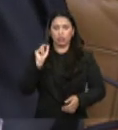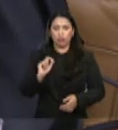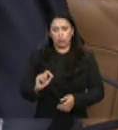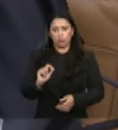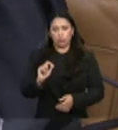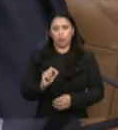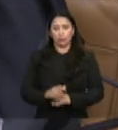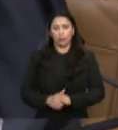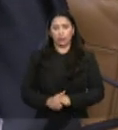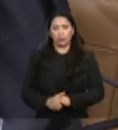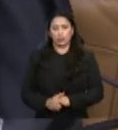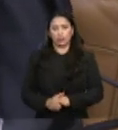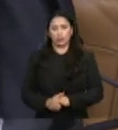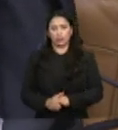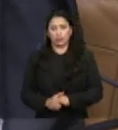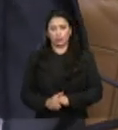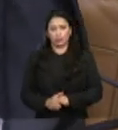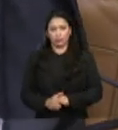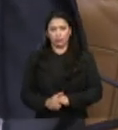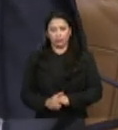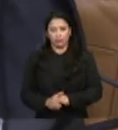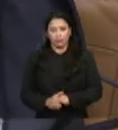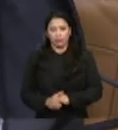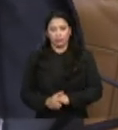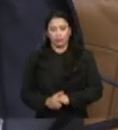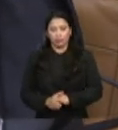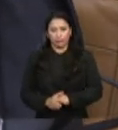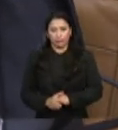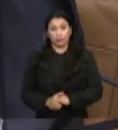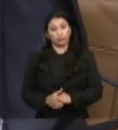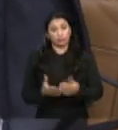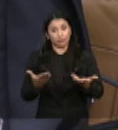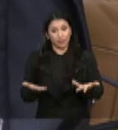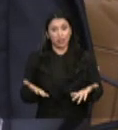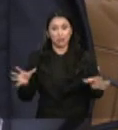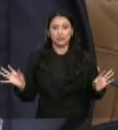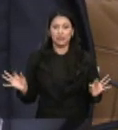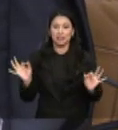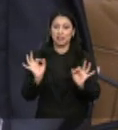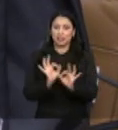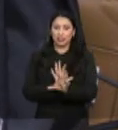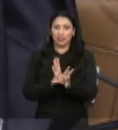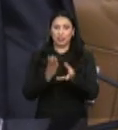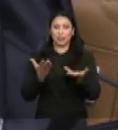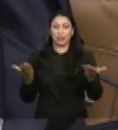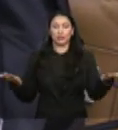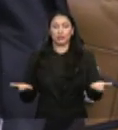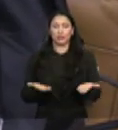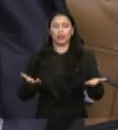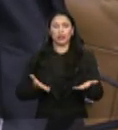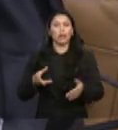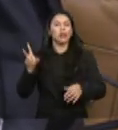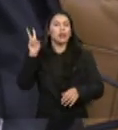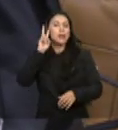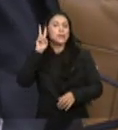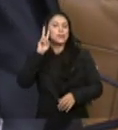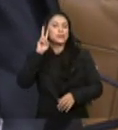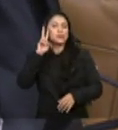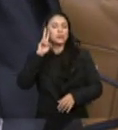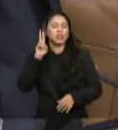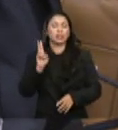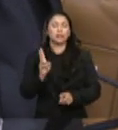Gusmão por isso elapidar e aqui concluo o presidente como relembro sempre